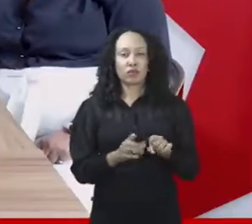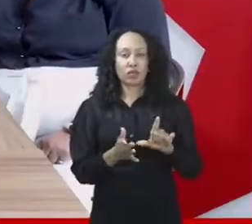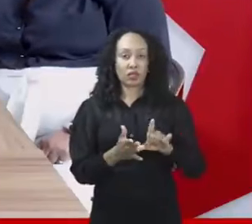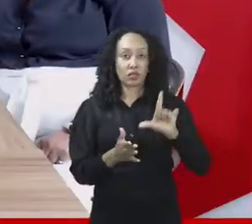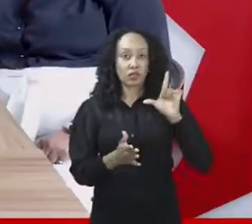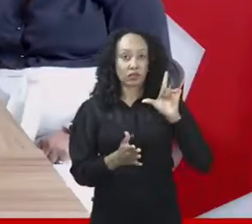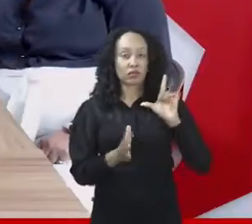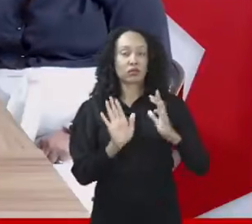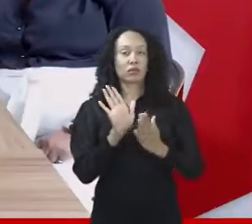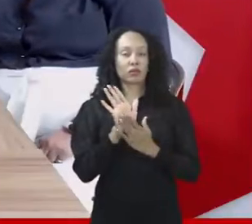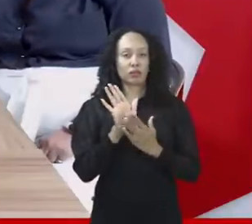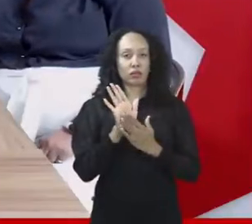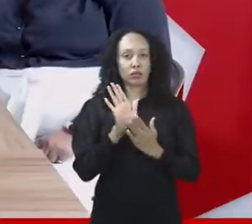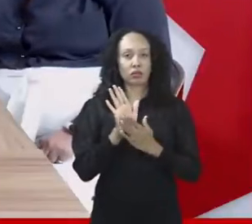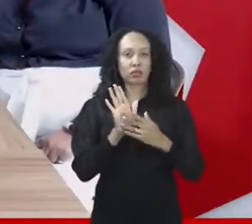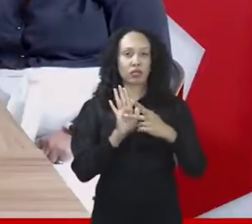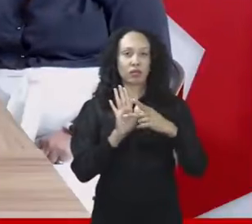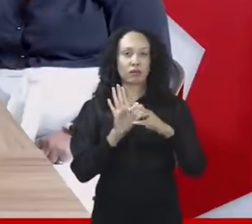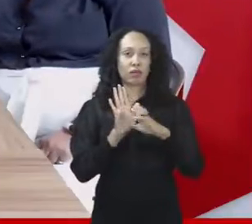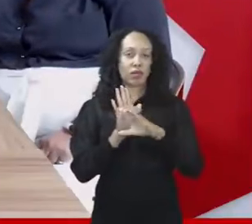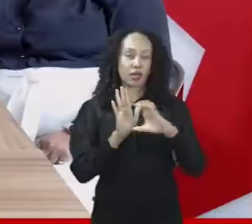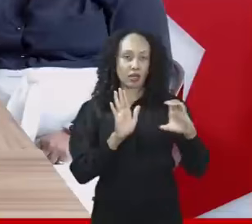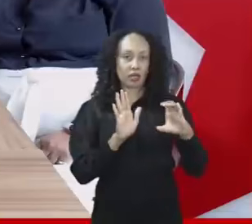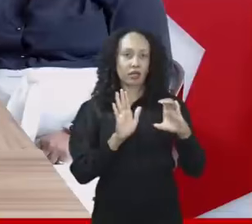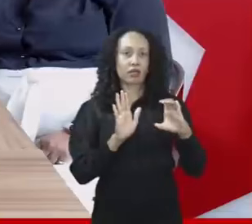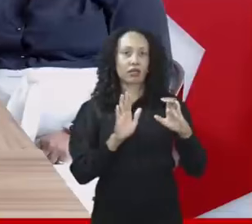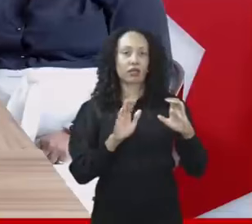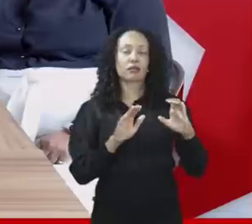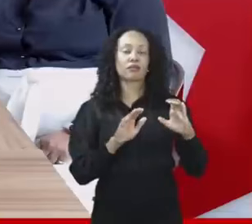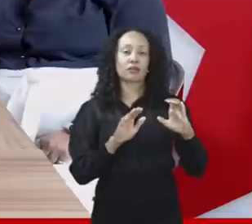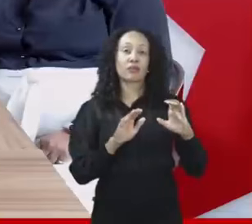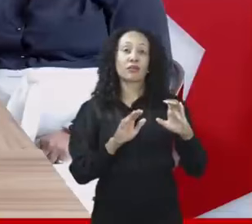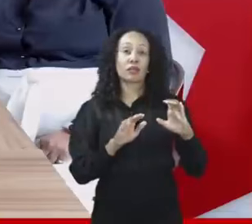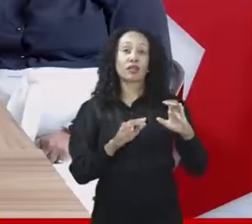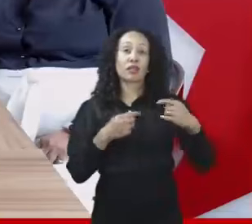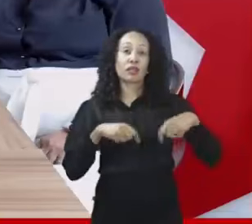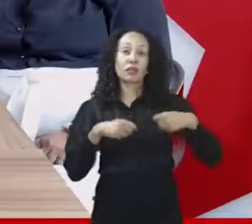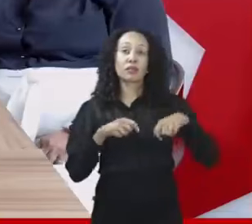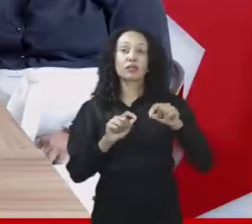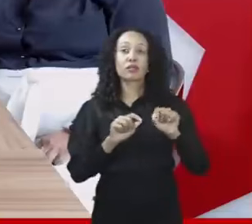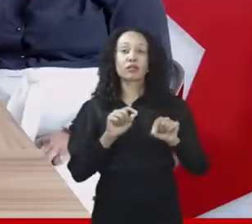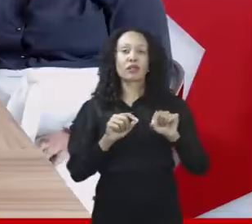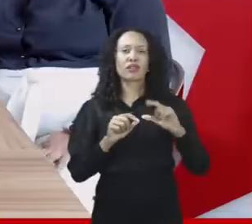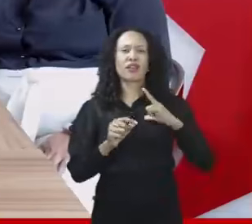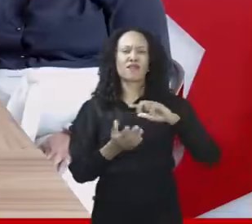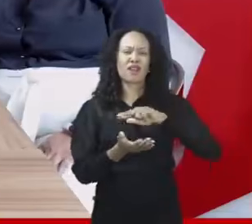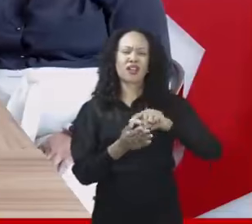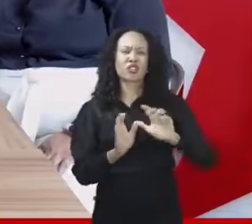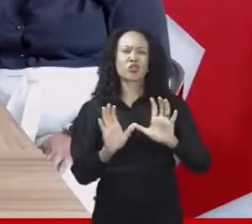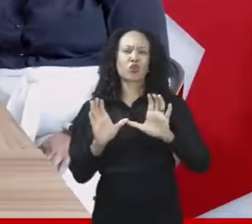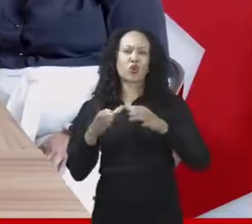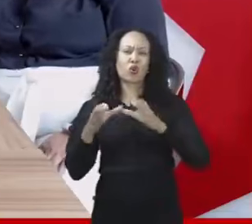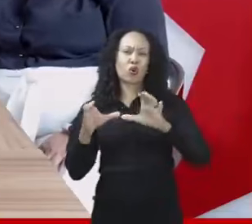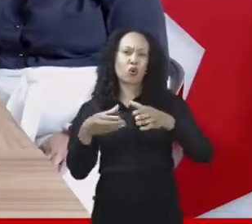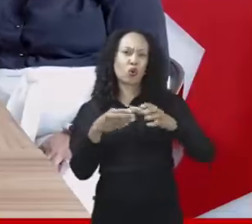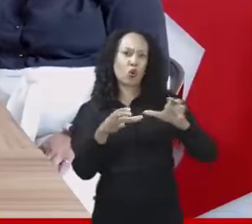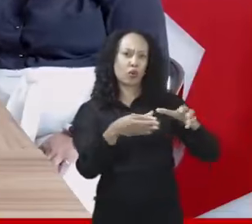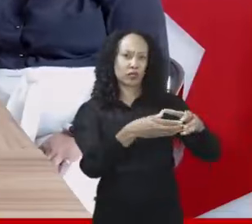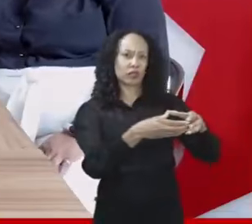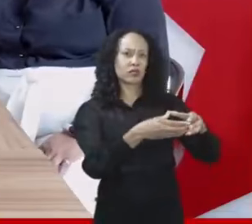da proposta da PEC ir para o plenário, ela precisa passar por várias comissões, né, então,